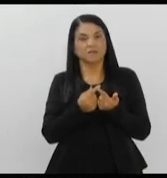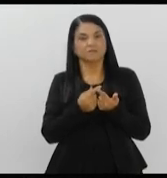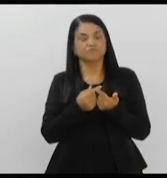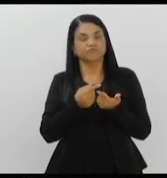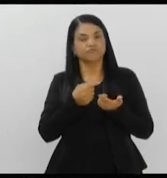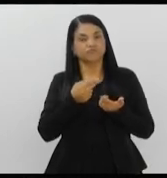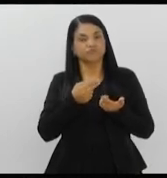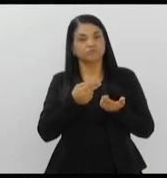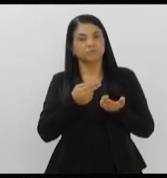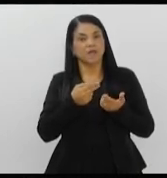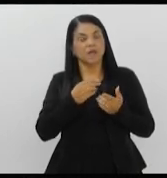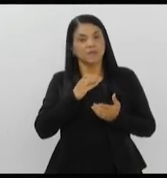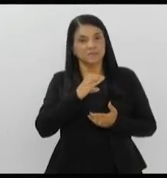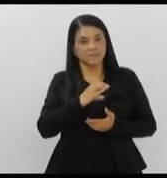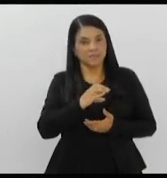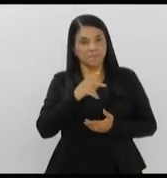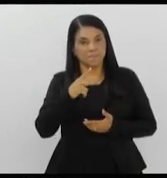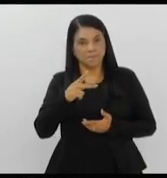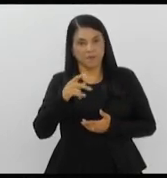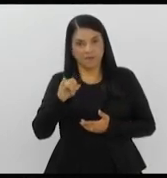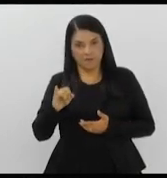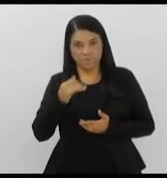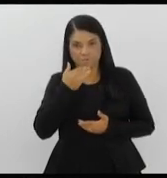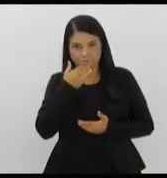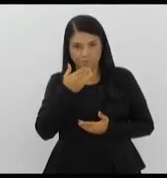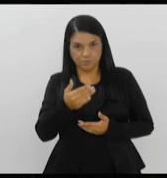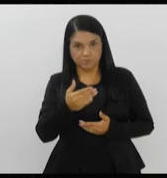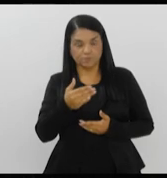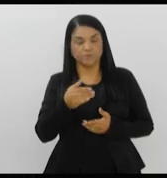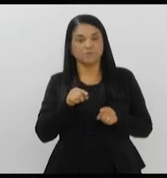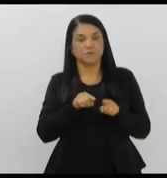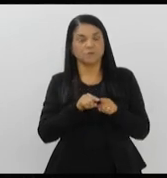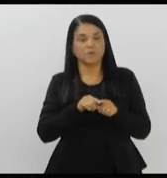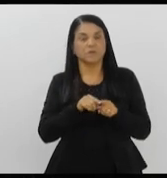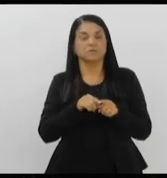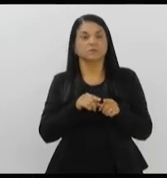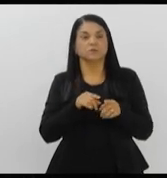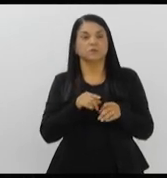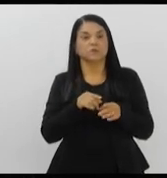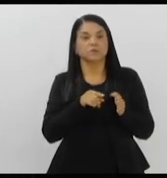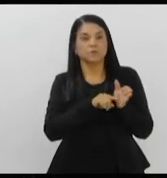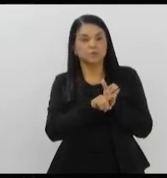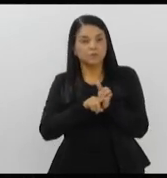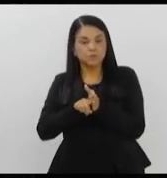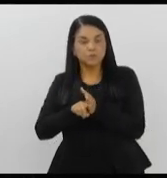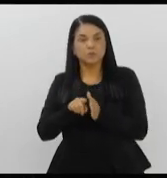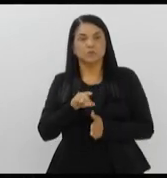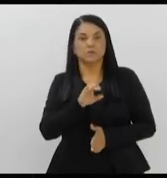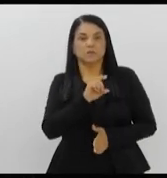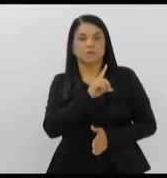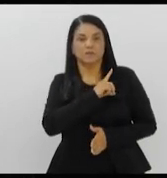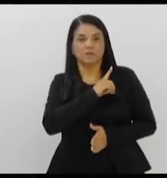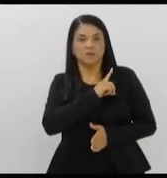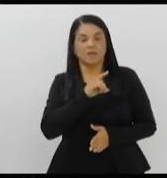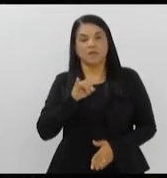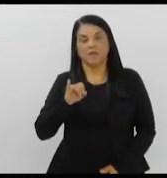a CPI, que é a Comissão Parlamentar de Inquérito de Serviços Delegados, e oficiar a